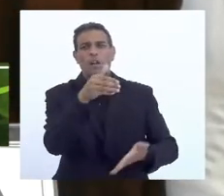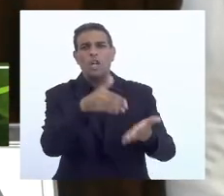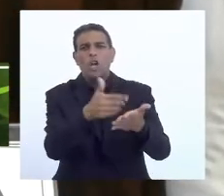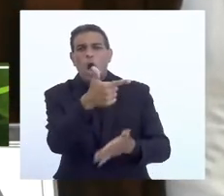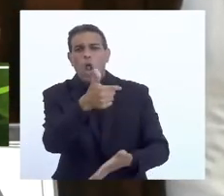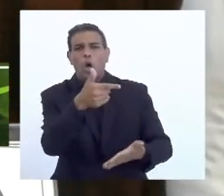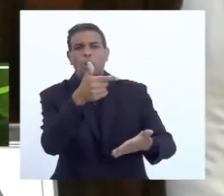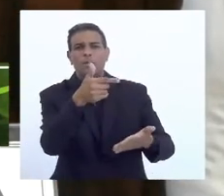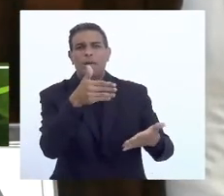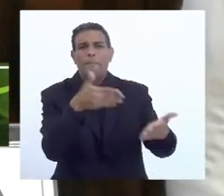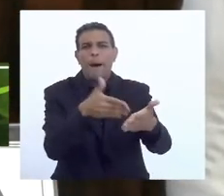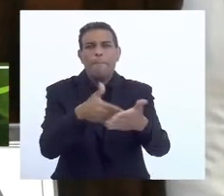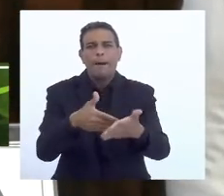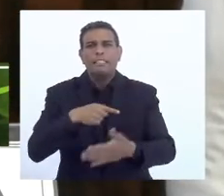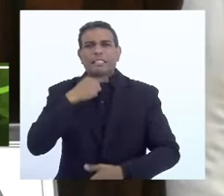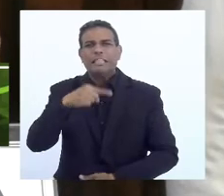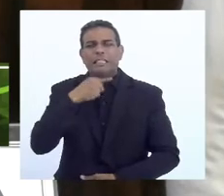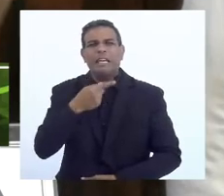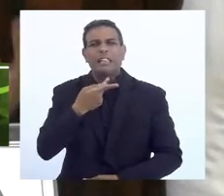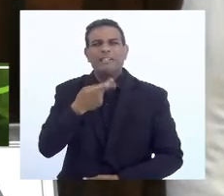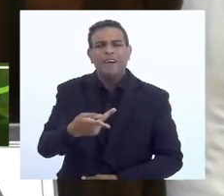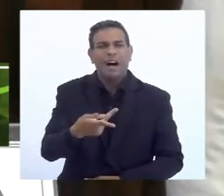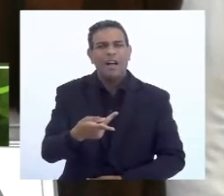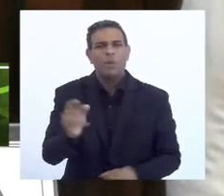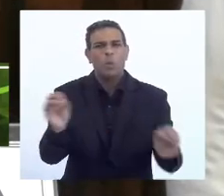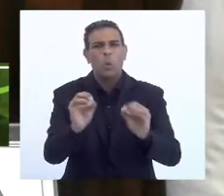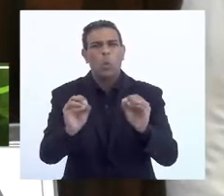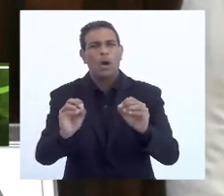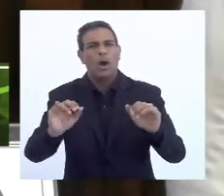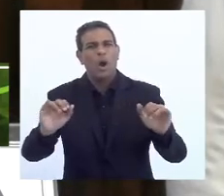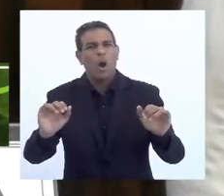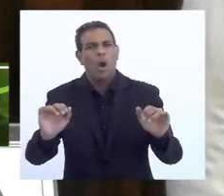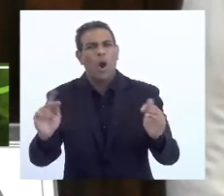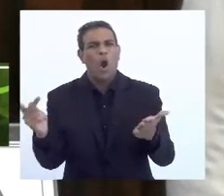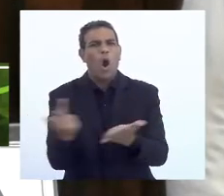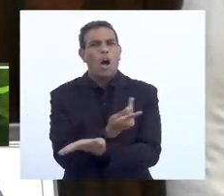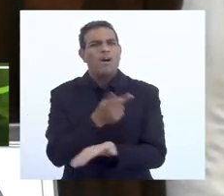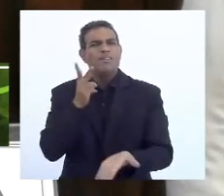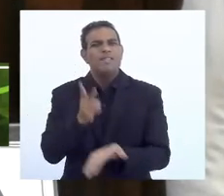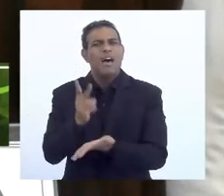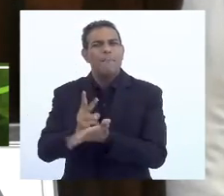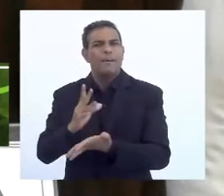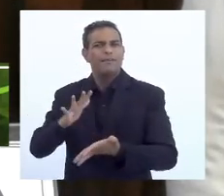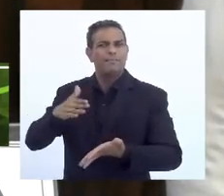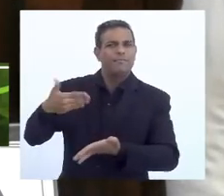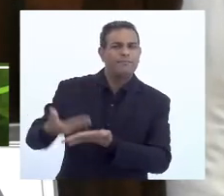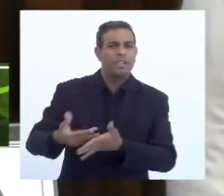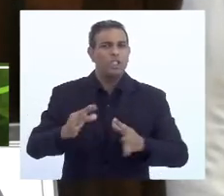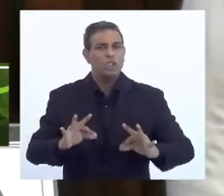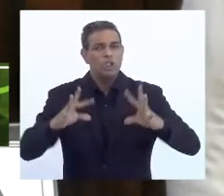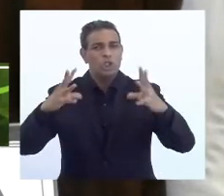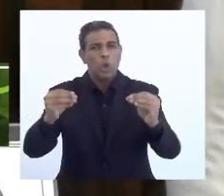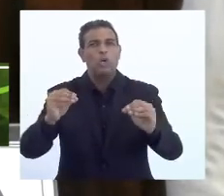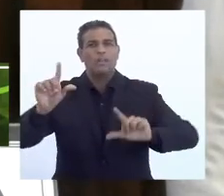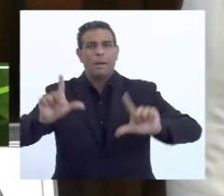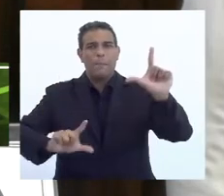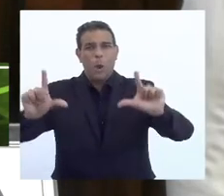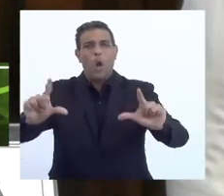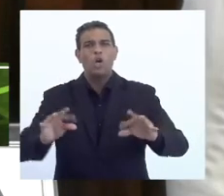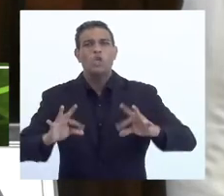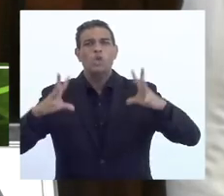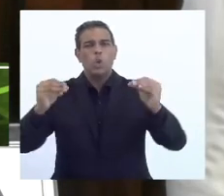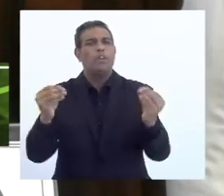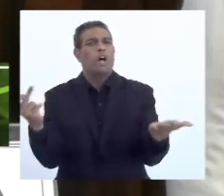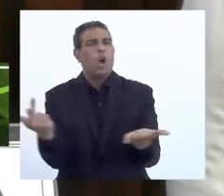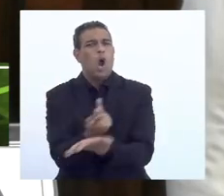né? Eu falei, será que elas nunca tinham se dado conta que é sempre assim? Todos os programas que eu participei na minha vida tinham